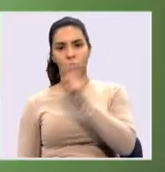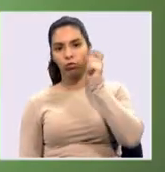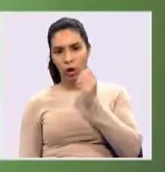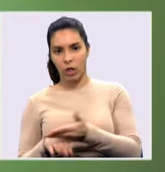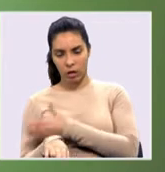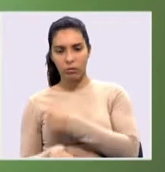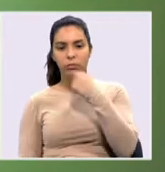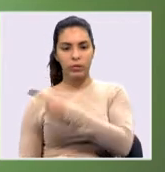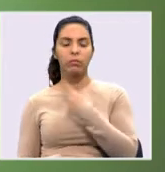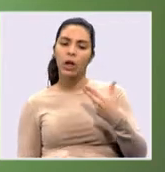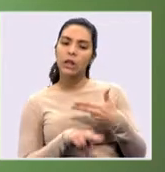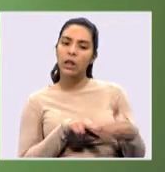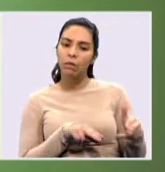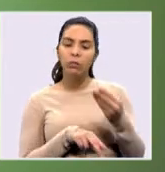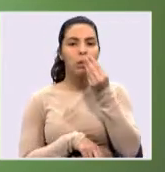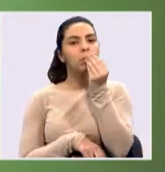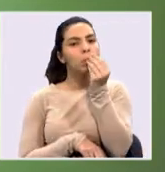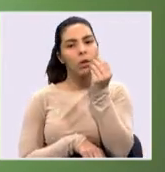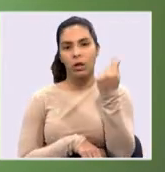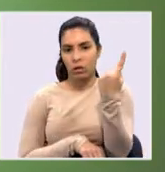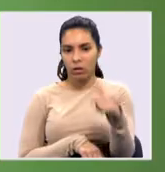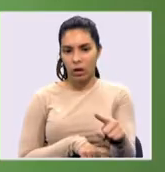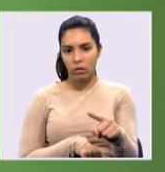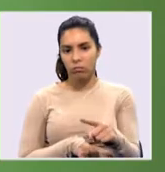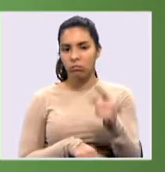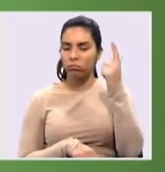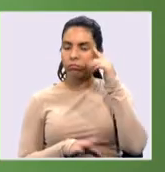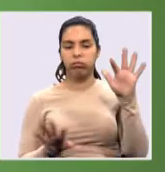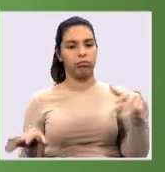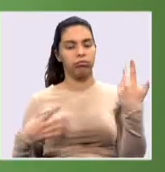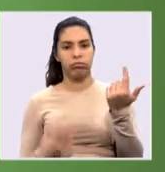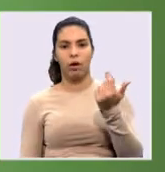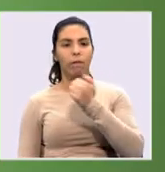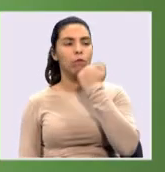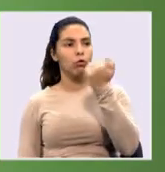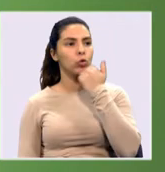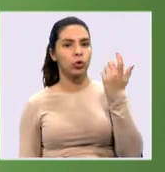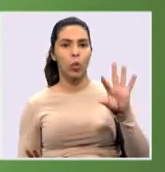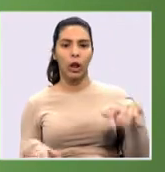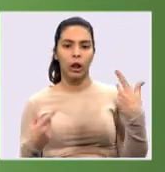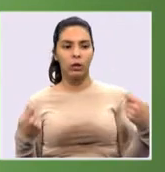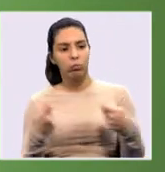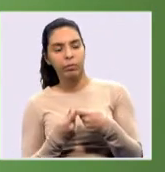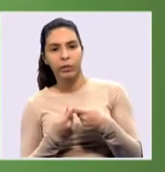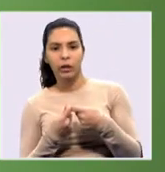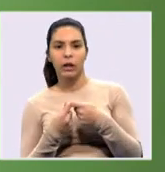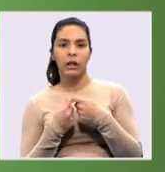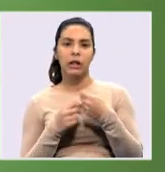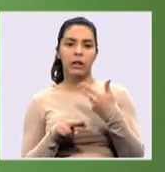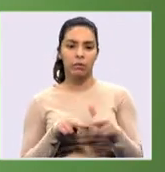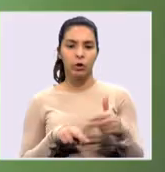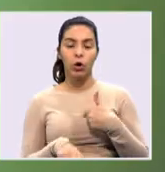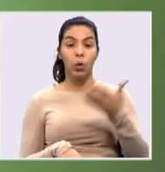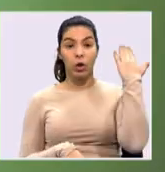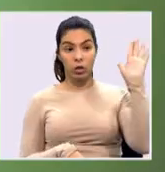pá, vamos fazer uma cerveja, mas com aroma. Pensámos em N frutas que conjugasse bem com a